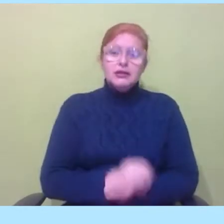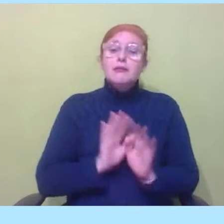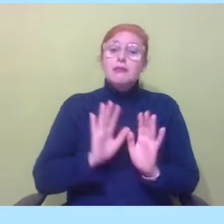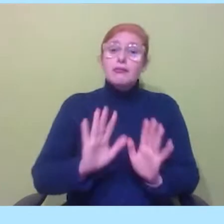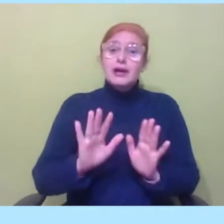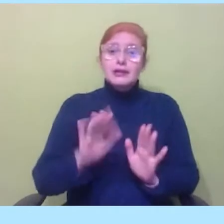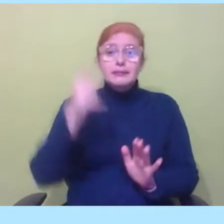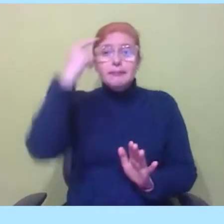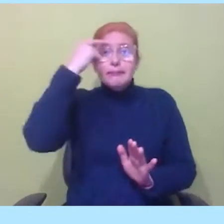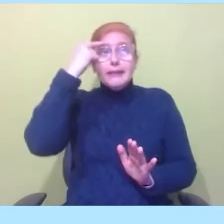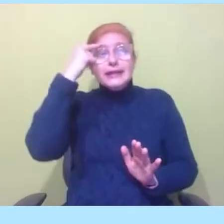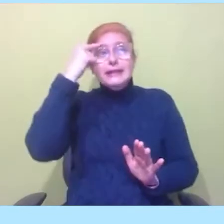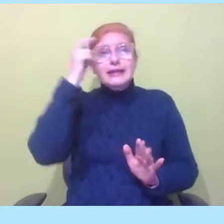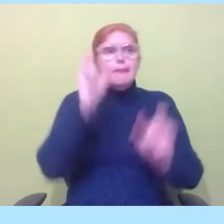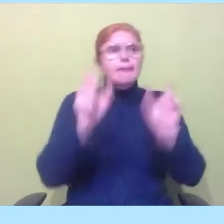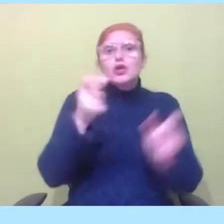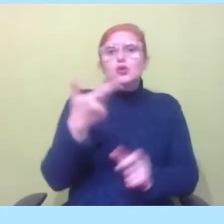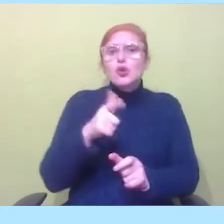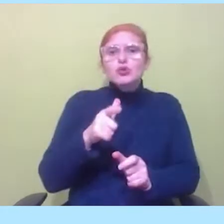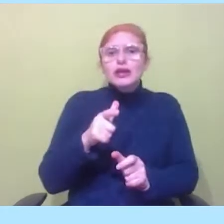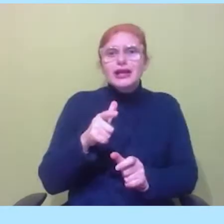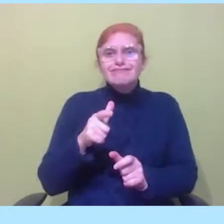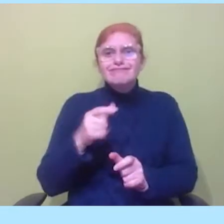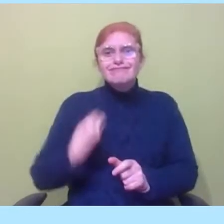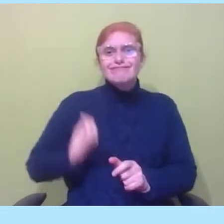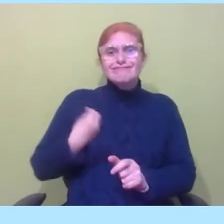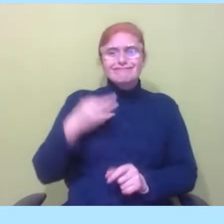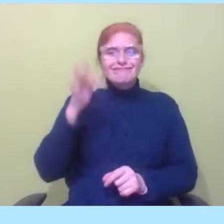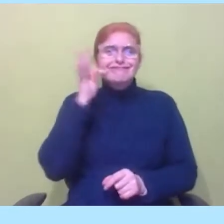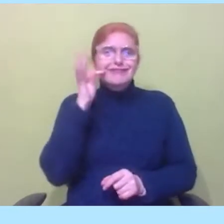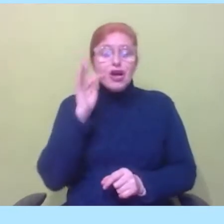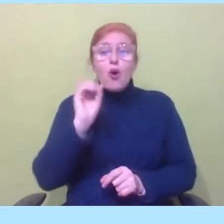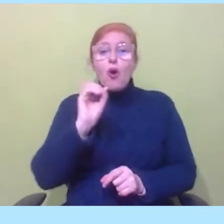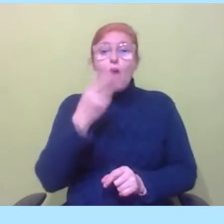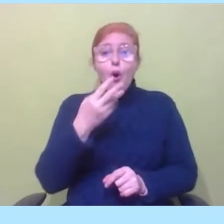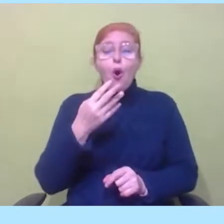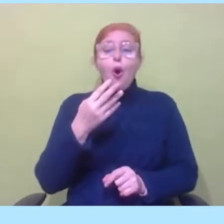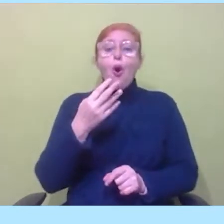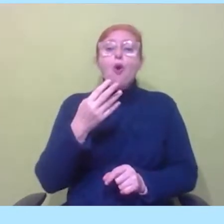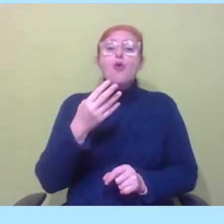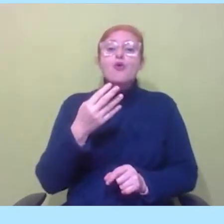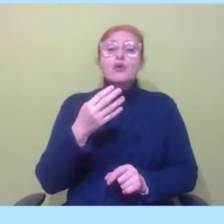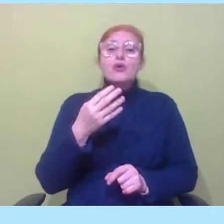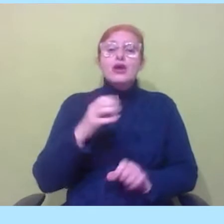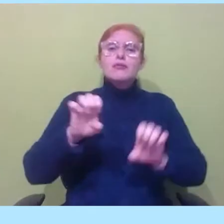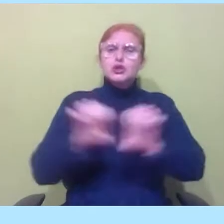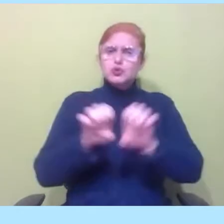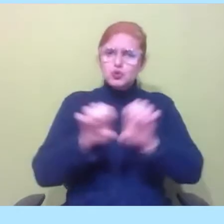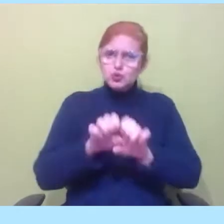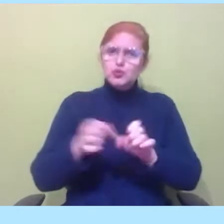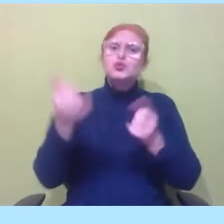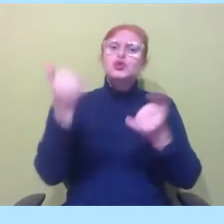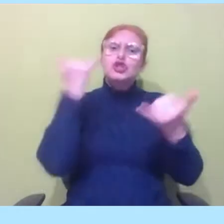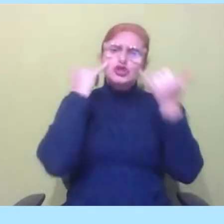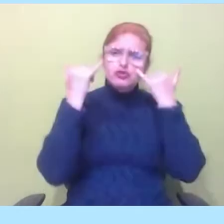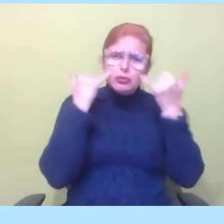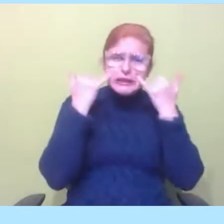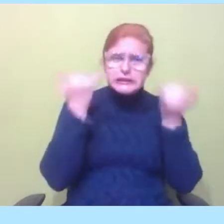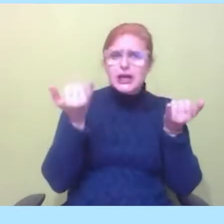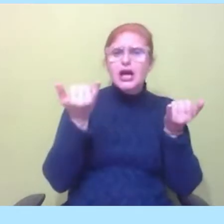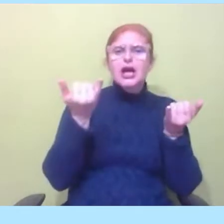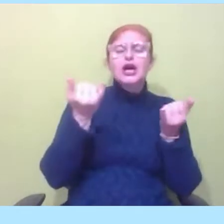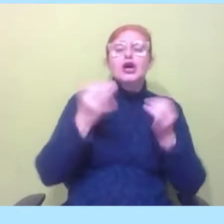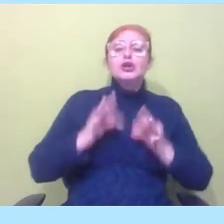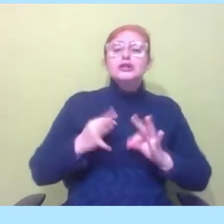não têm ou uma vivência técnica ou uma infraestrutura de informação, uma infraestrutura de